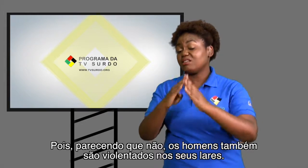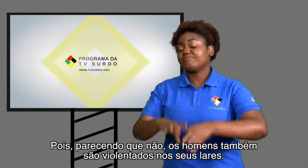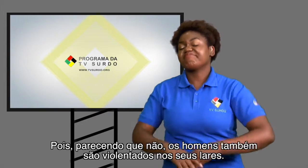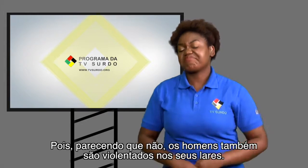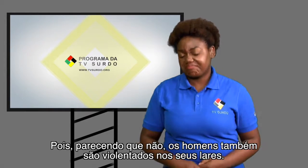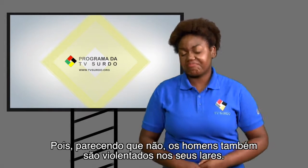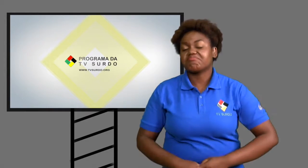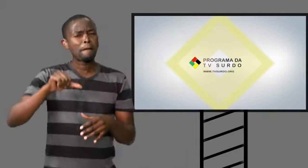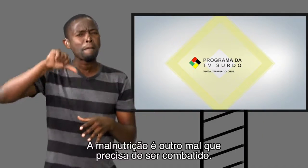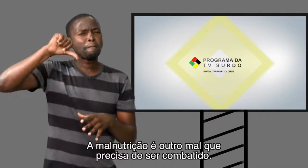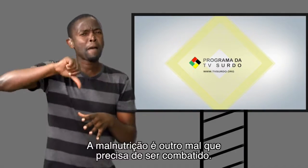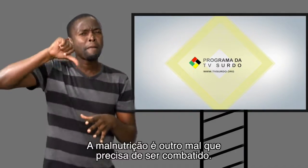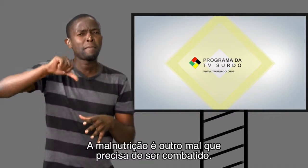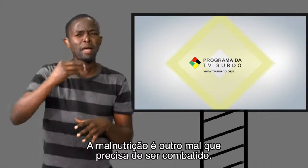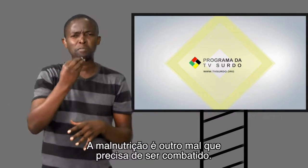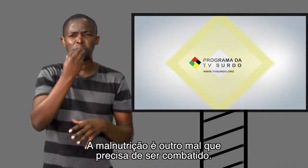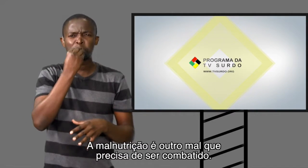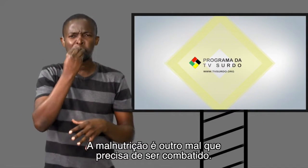lares.